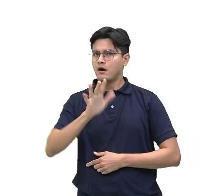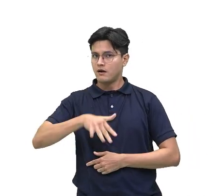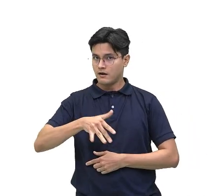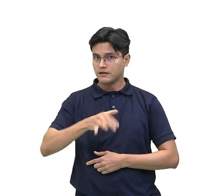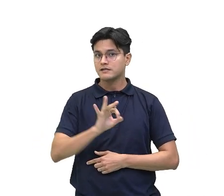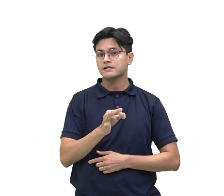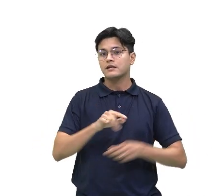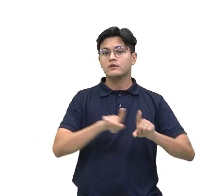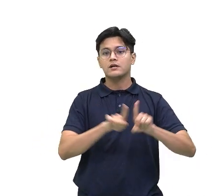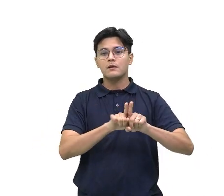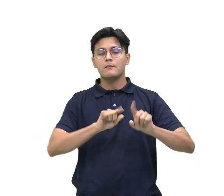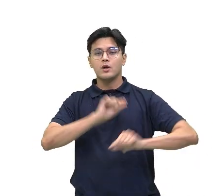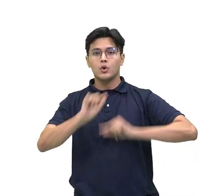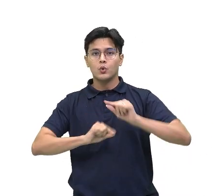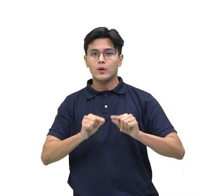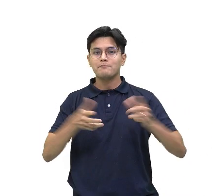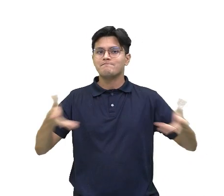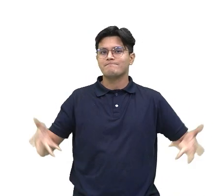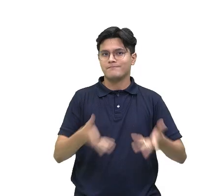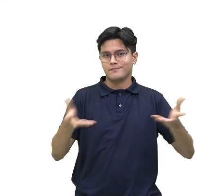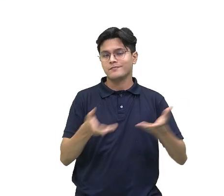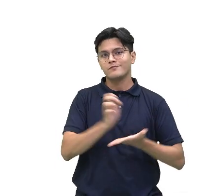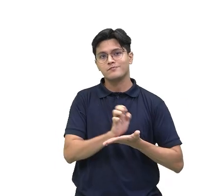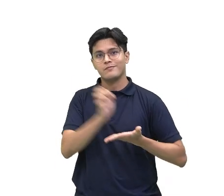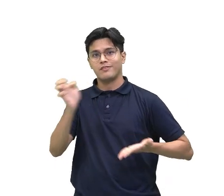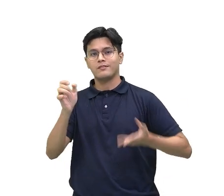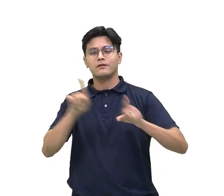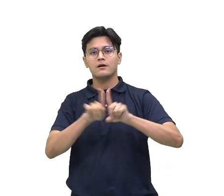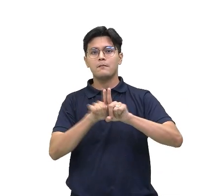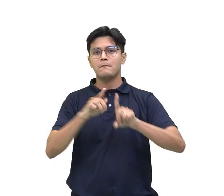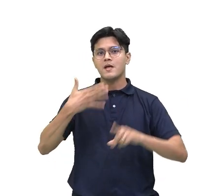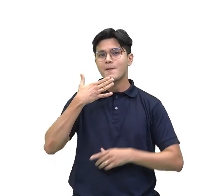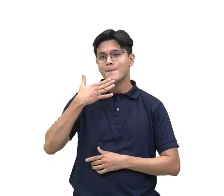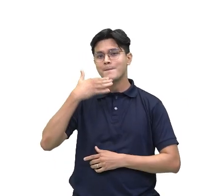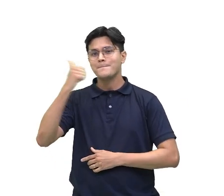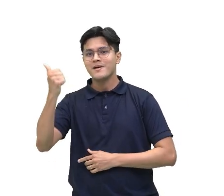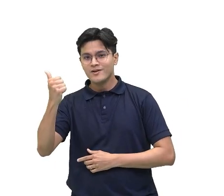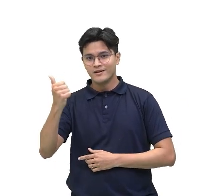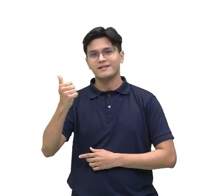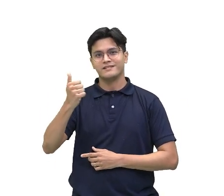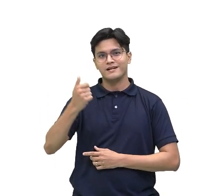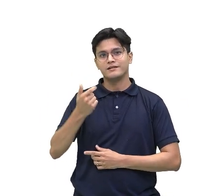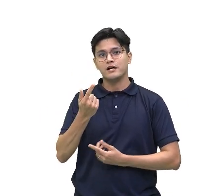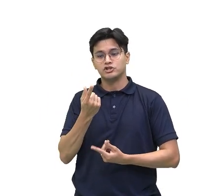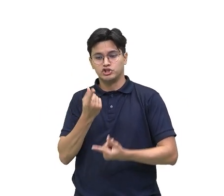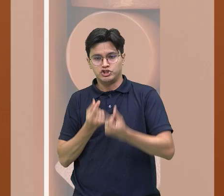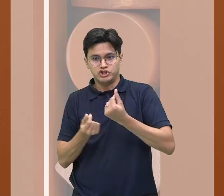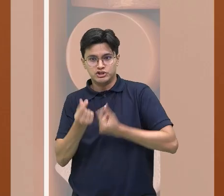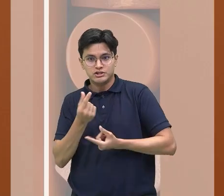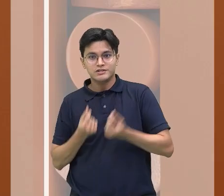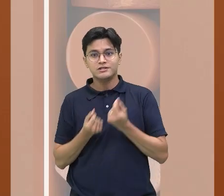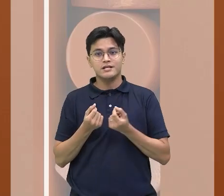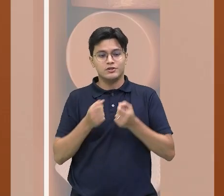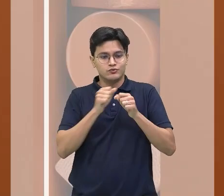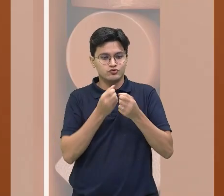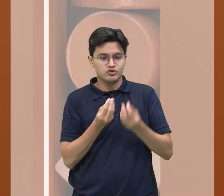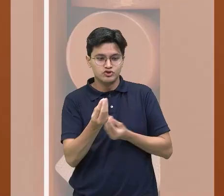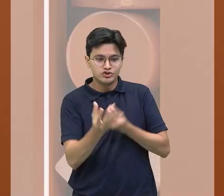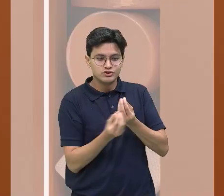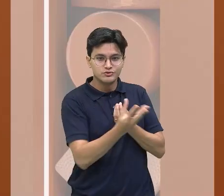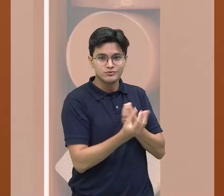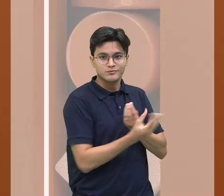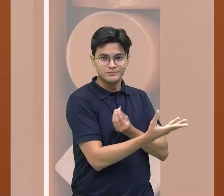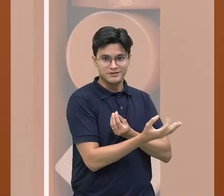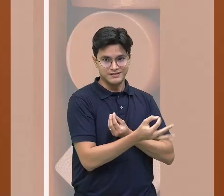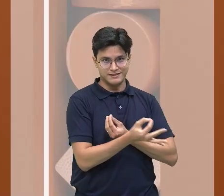nas exportações e a melhoria na distribuição de renda, tá? E isso vai ocorrer e vai ajudar muito esses países